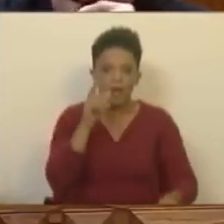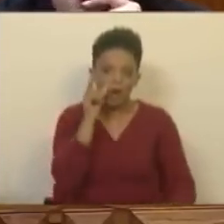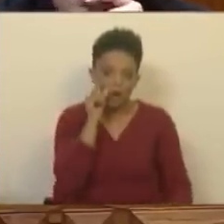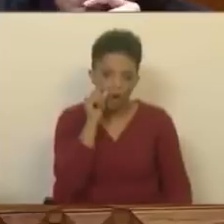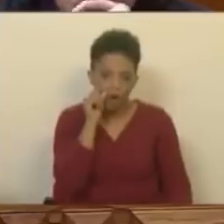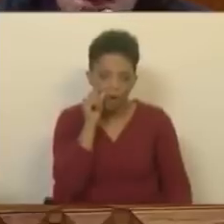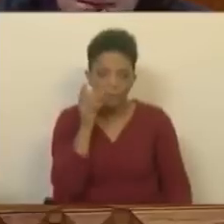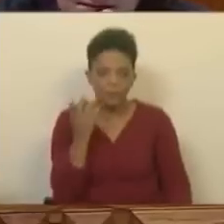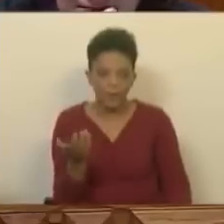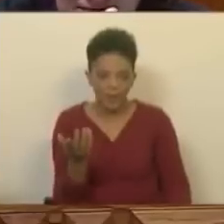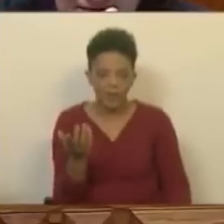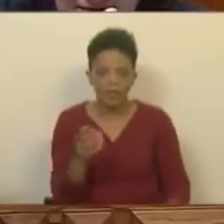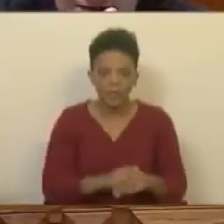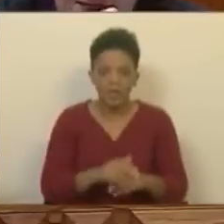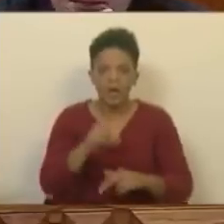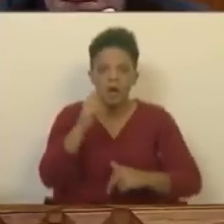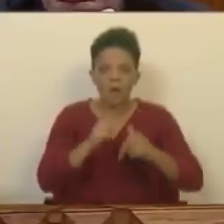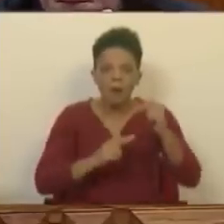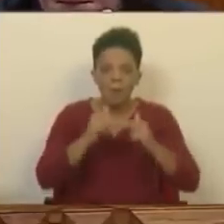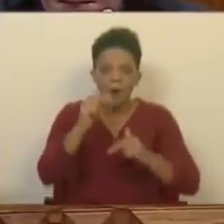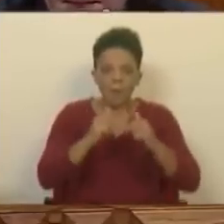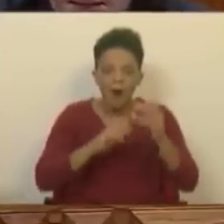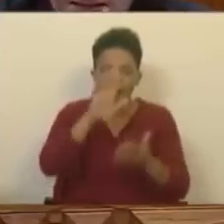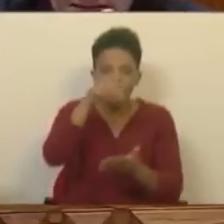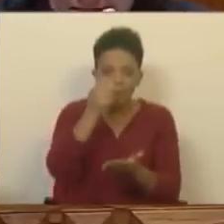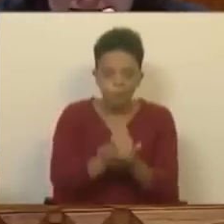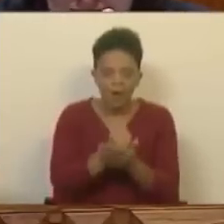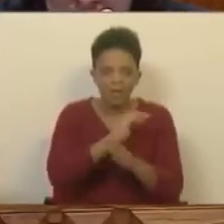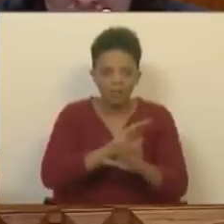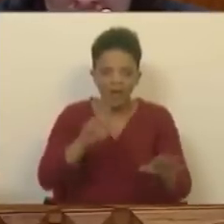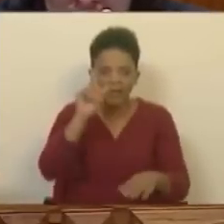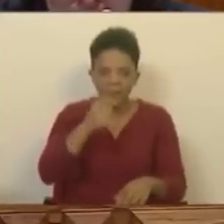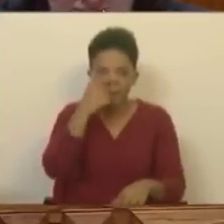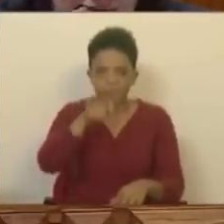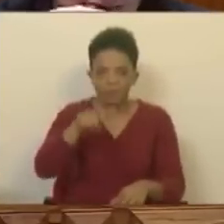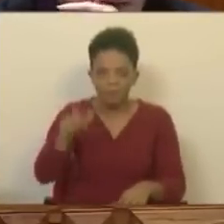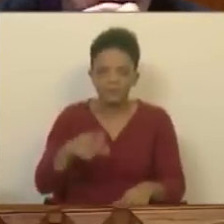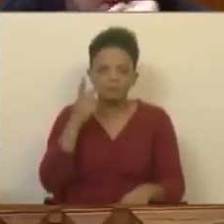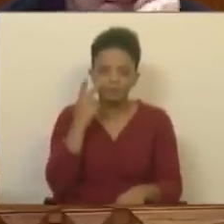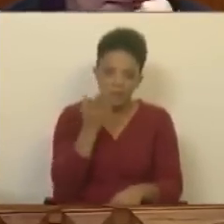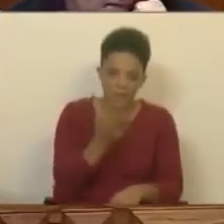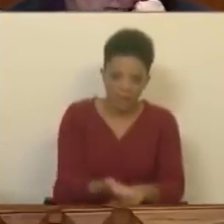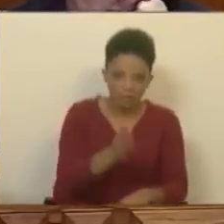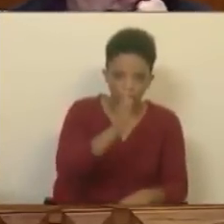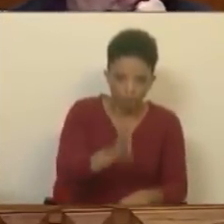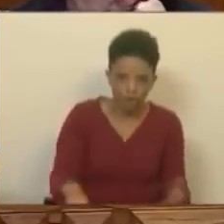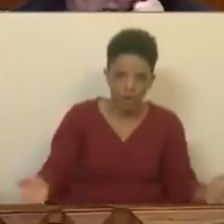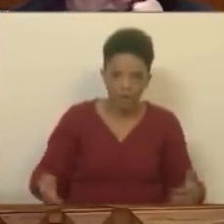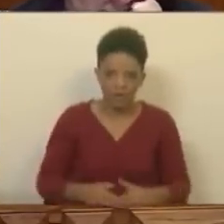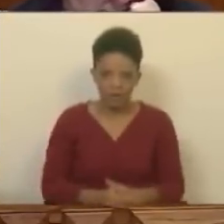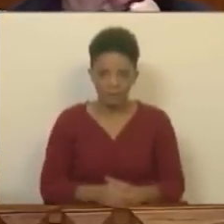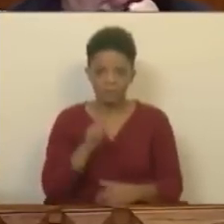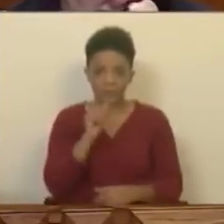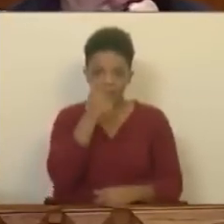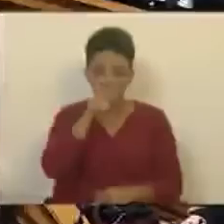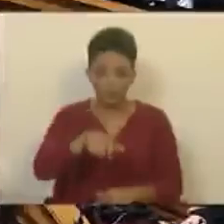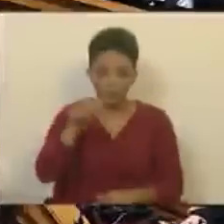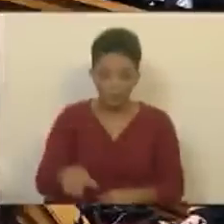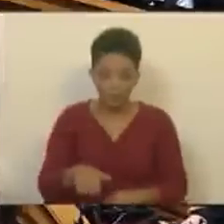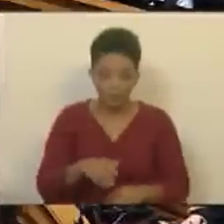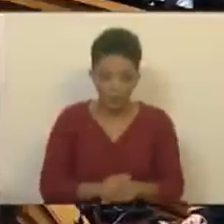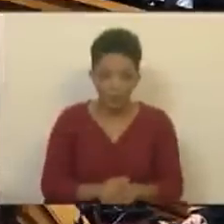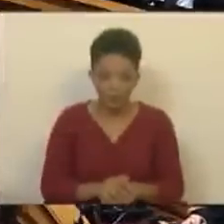não está não está não só construído Como já têm os utentes a residirem nesse lar e os utentes